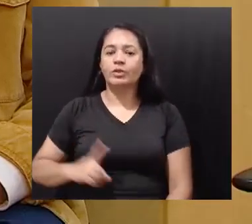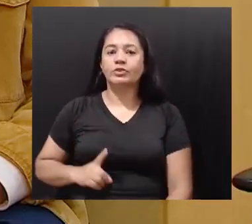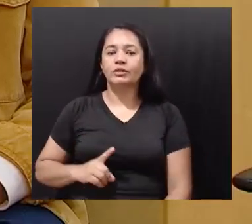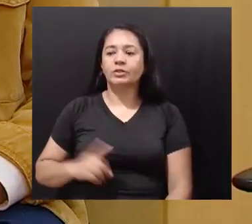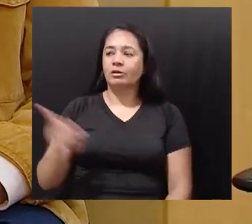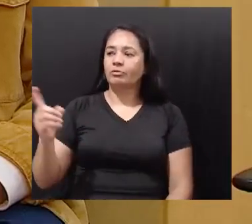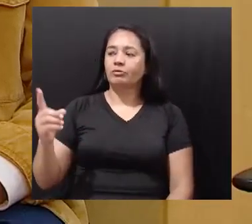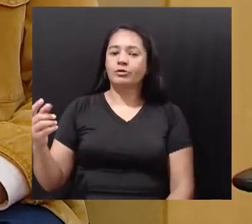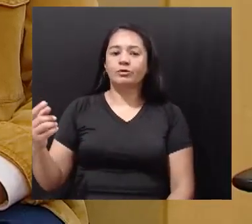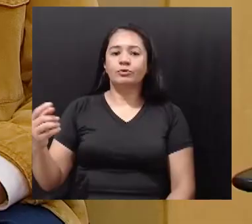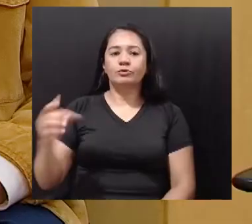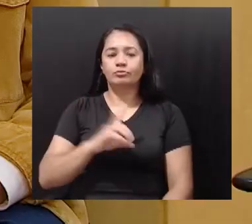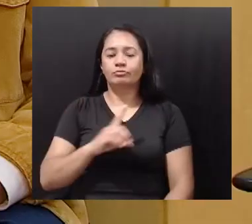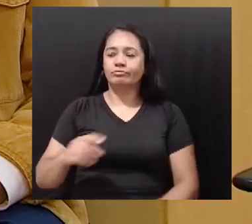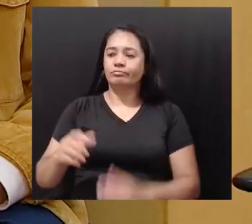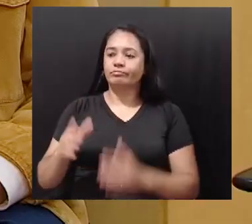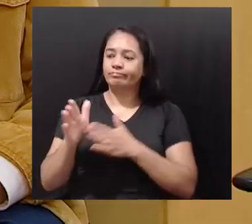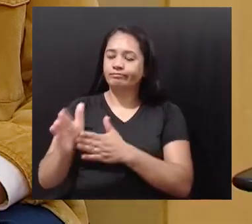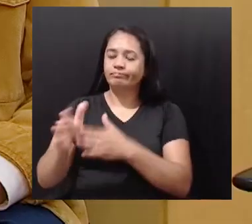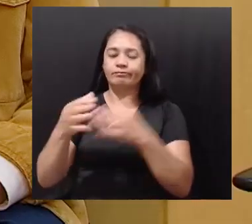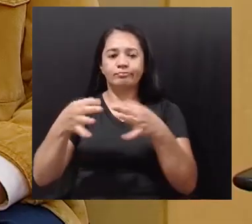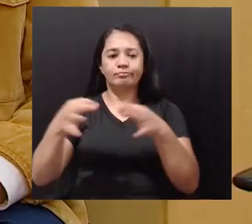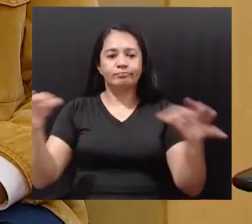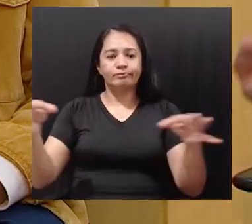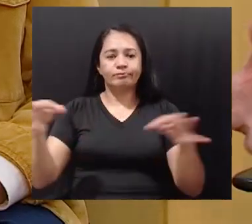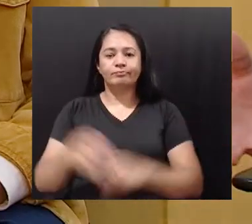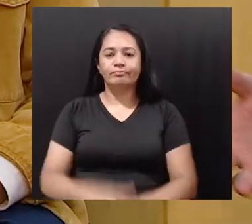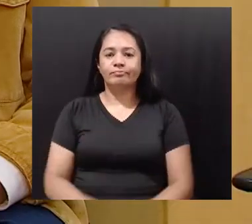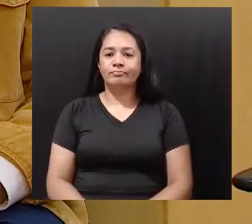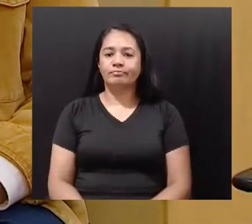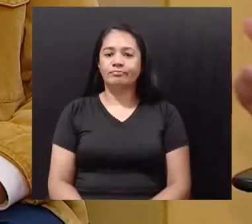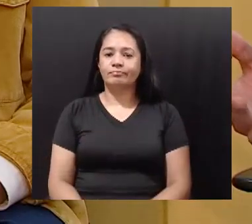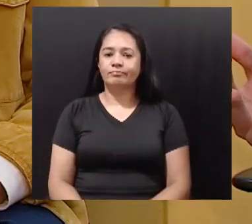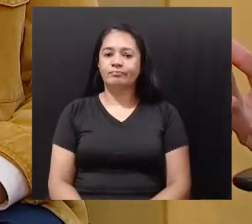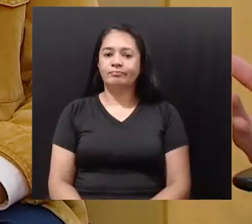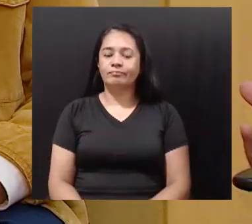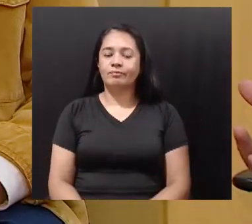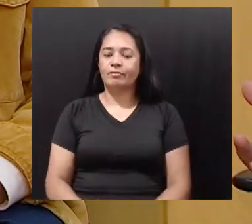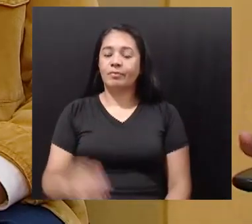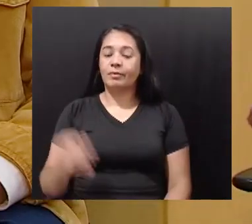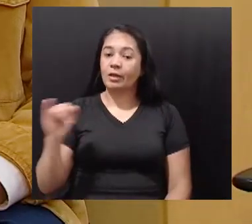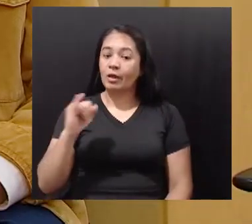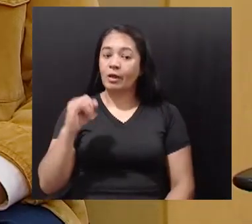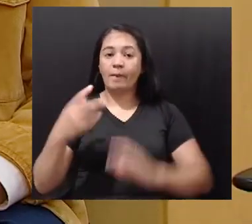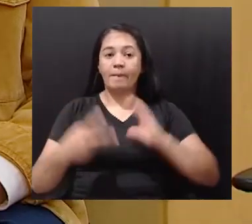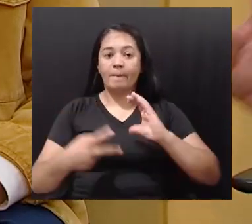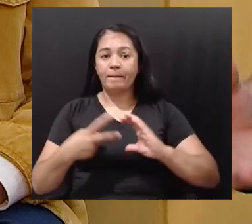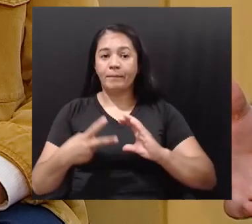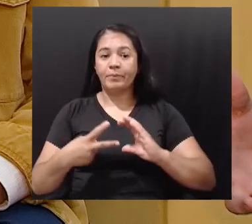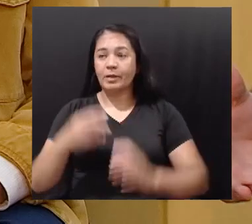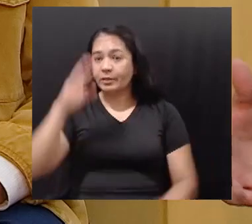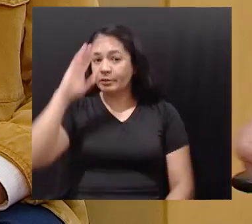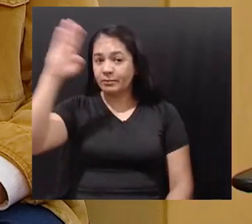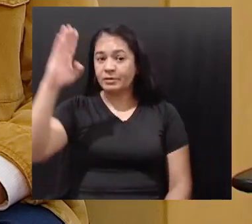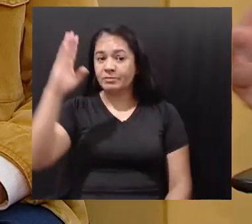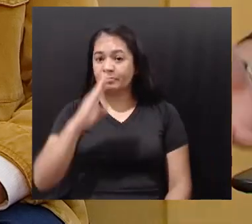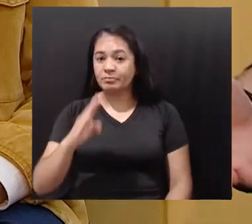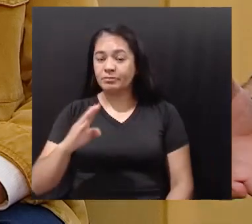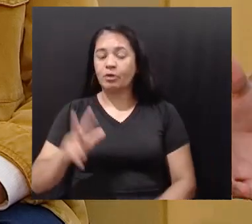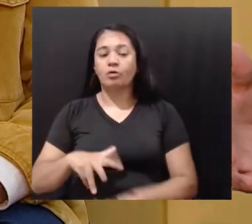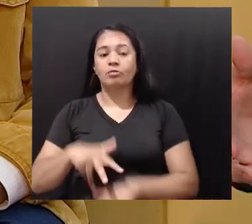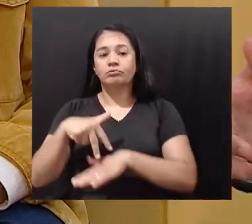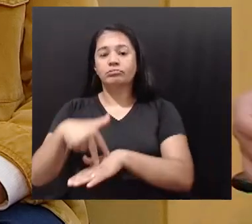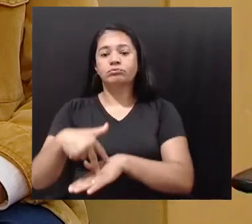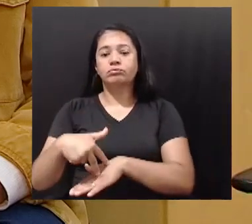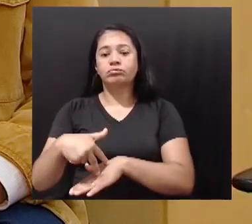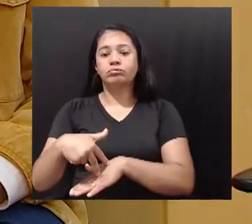muito bem nesse sentido. E, Bruno, é fundamental, né, que a Câmara, né, uma das principais do Brasil, ter esse posicionamento que